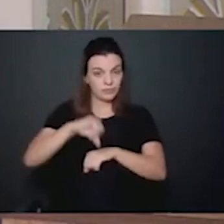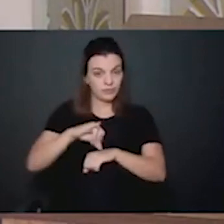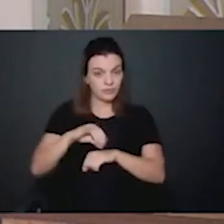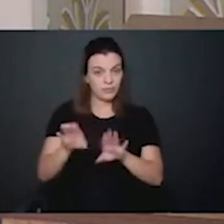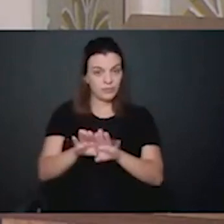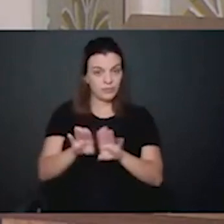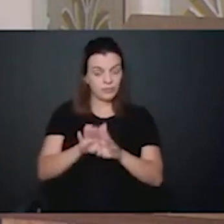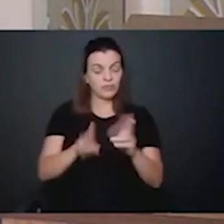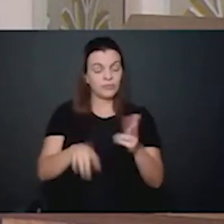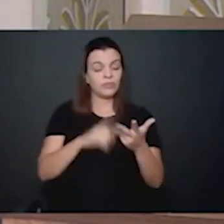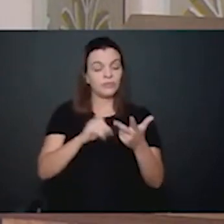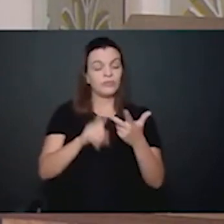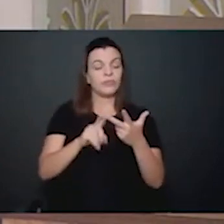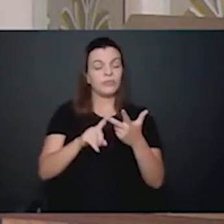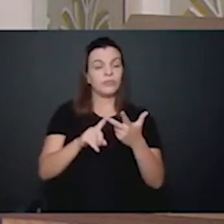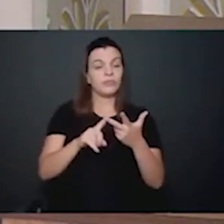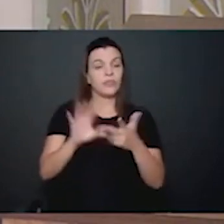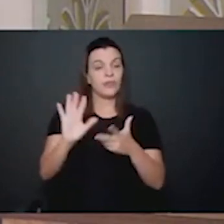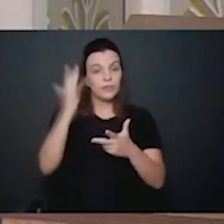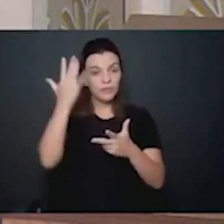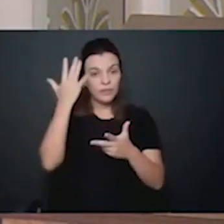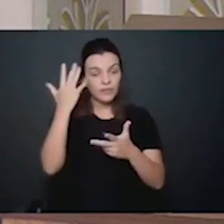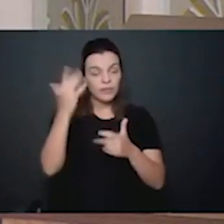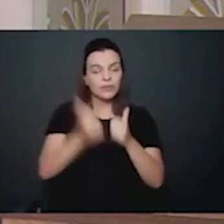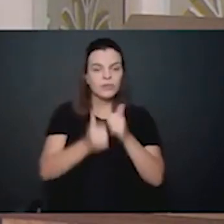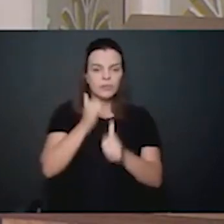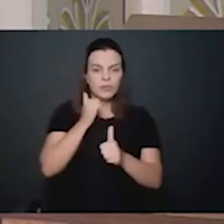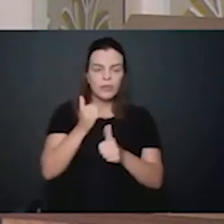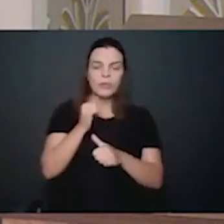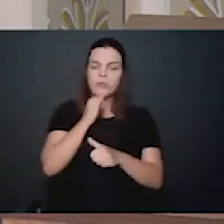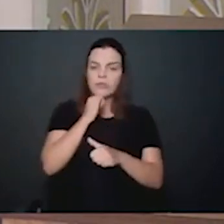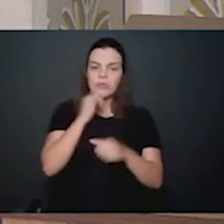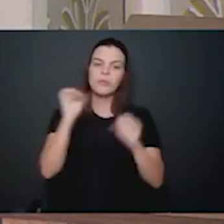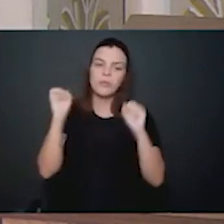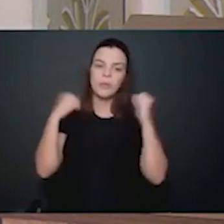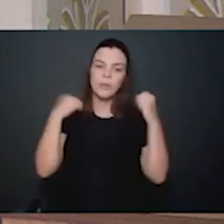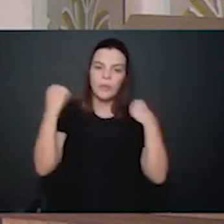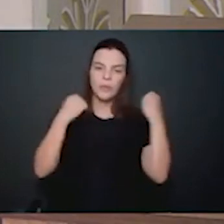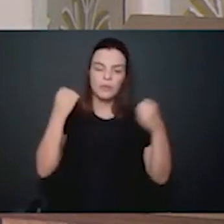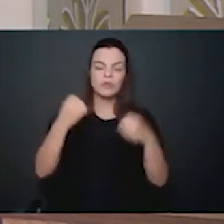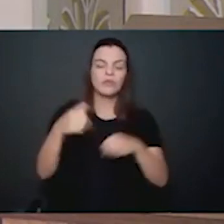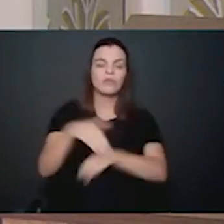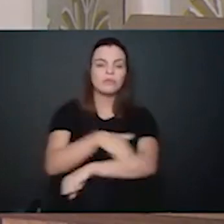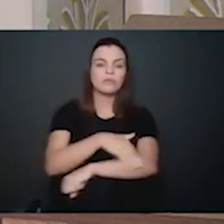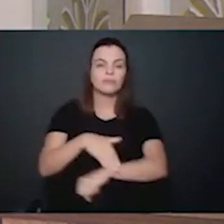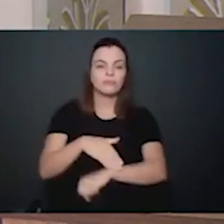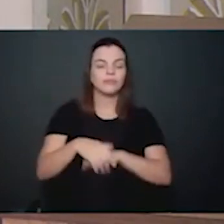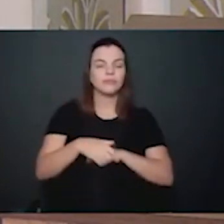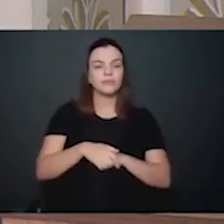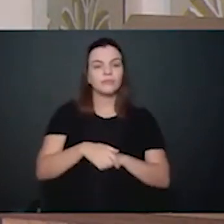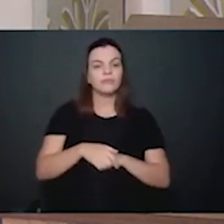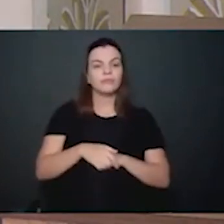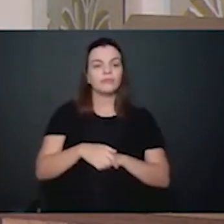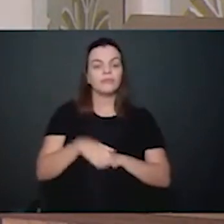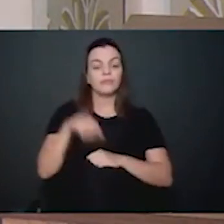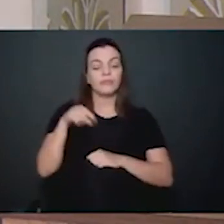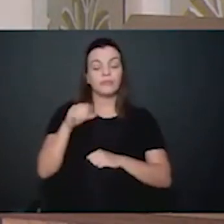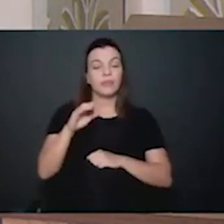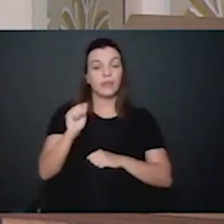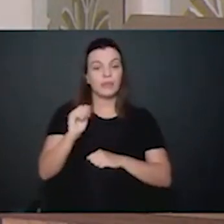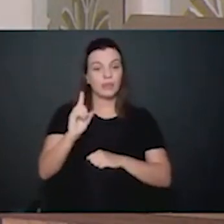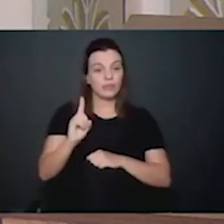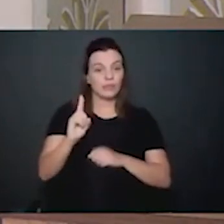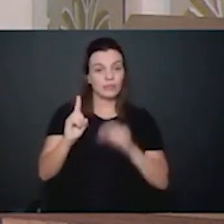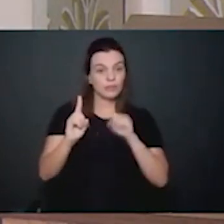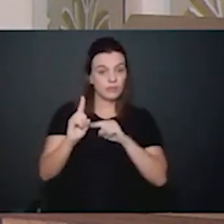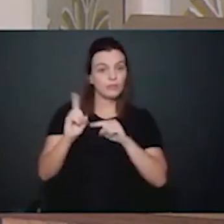dos eventos esportivos como as corridas de rua e esse colegiado obviamente é um colegiado que tem a sua importância lá isso